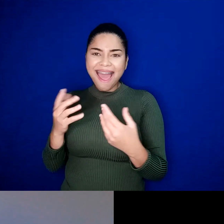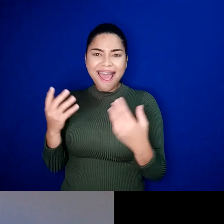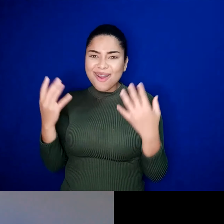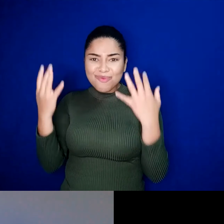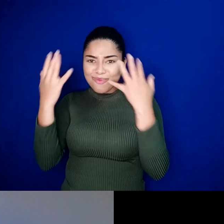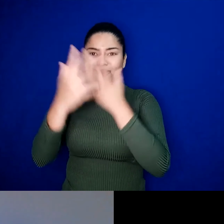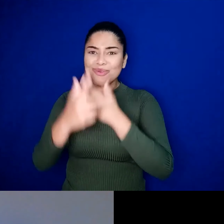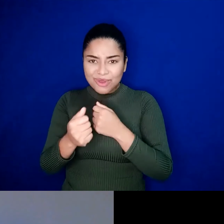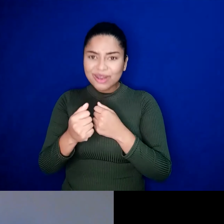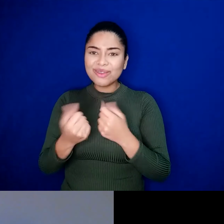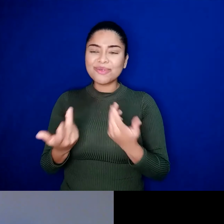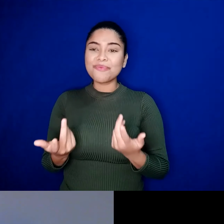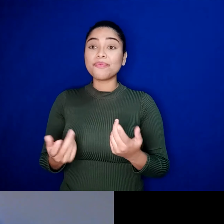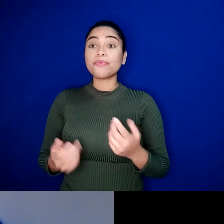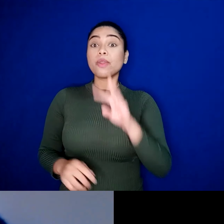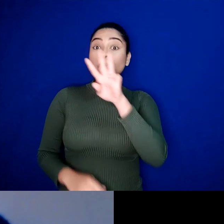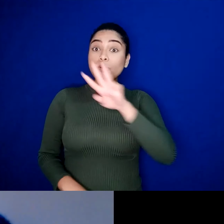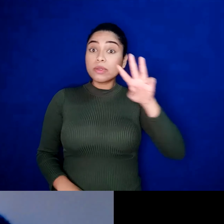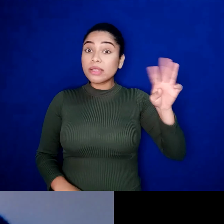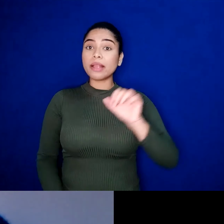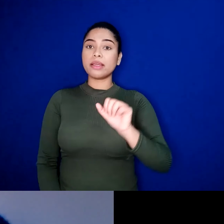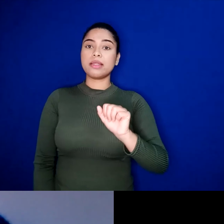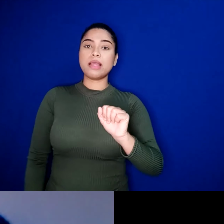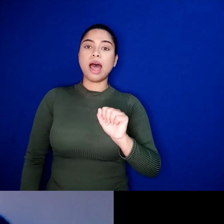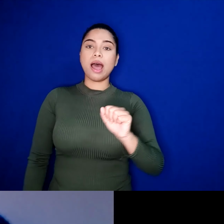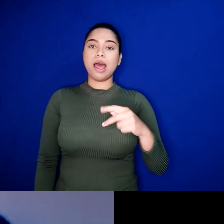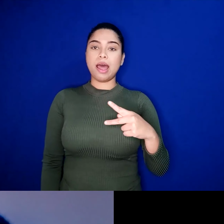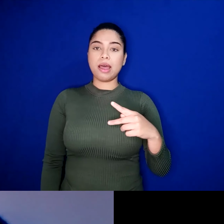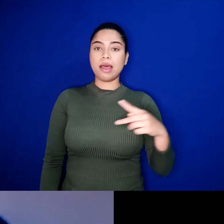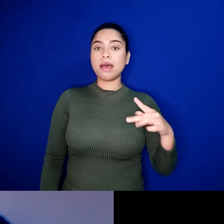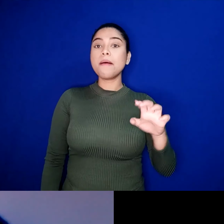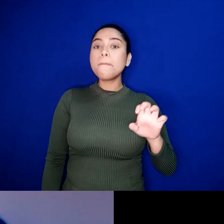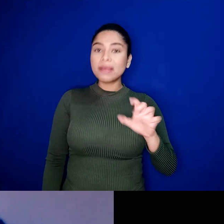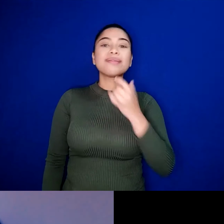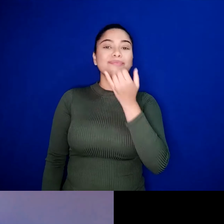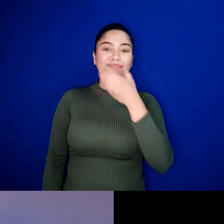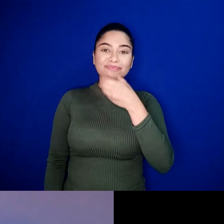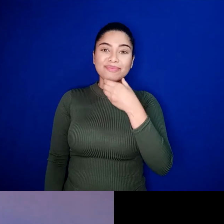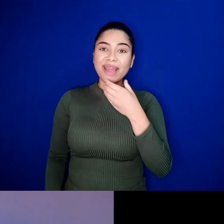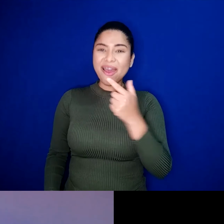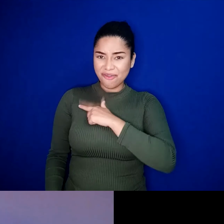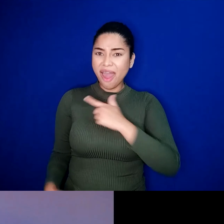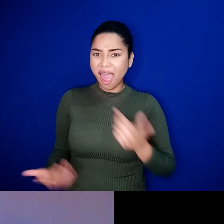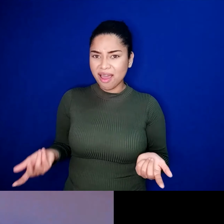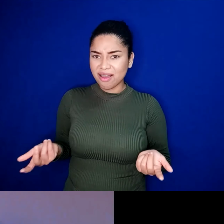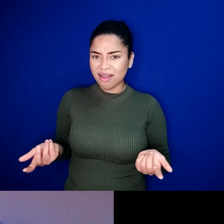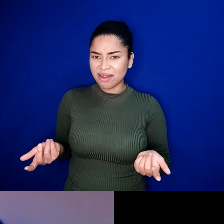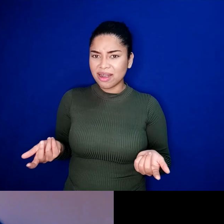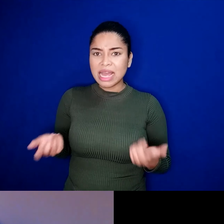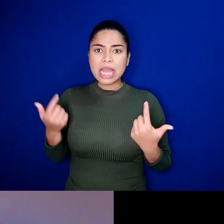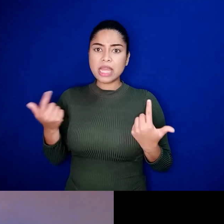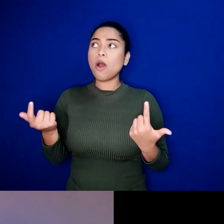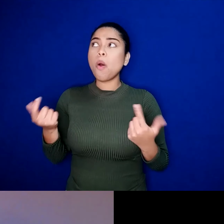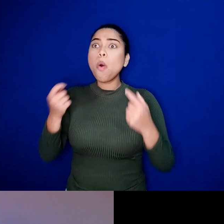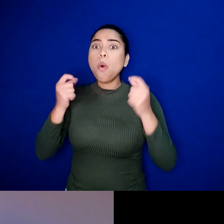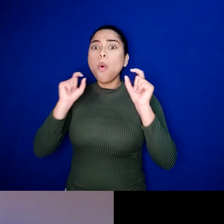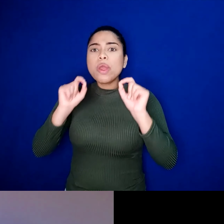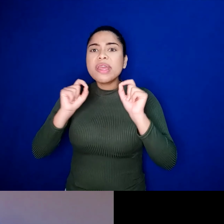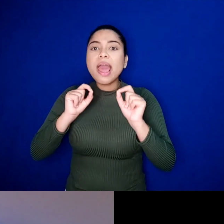o site da Apple site da Apple é feio por exemplo então assim gente começa o que que é limitar a criação da